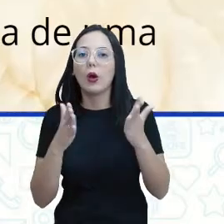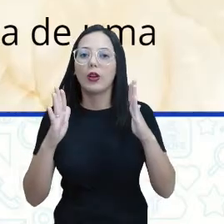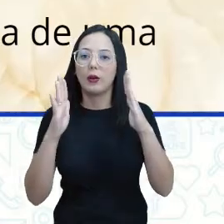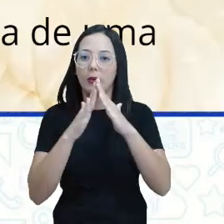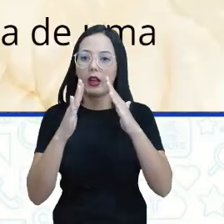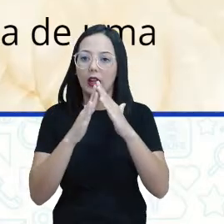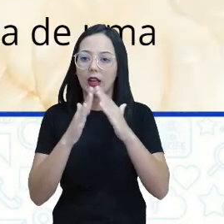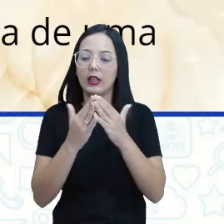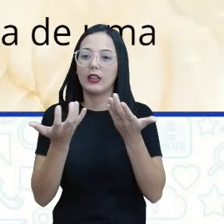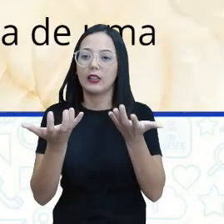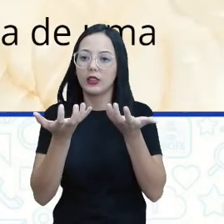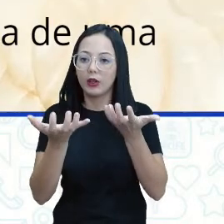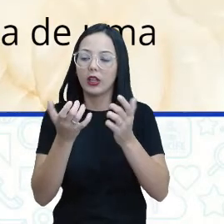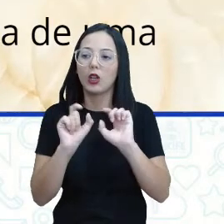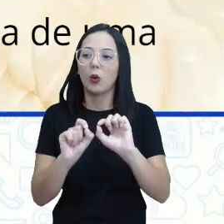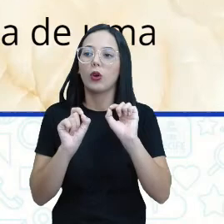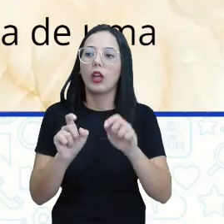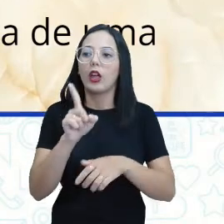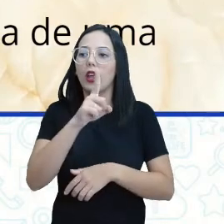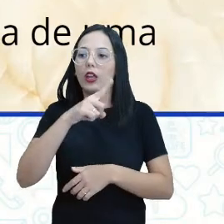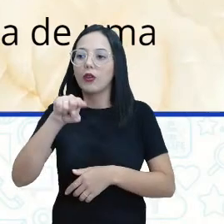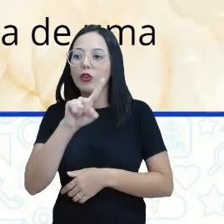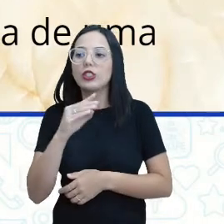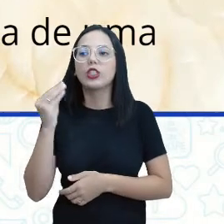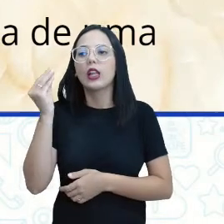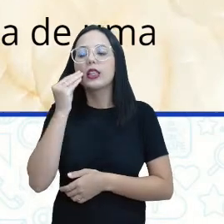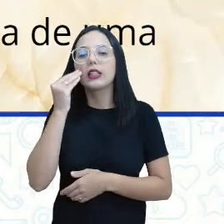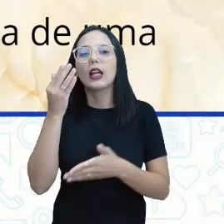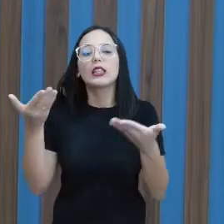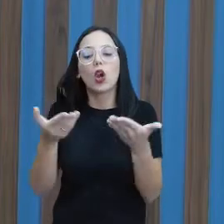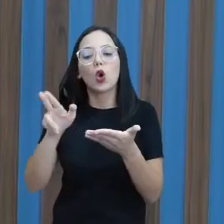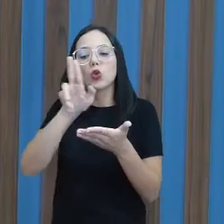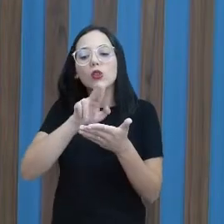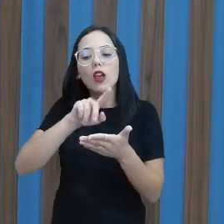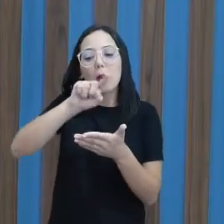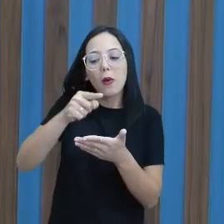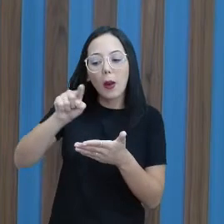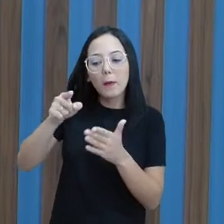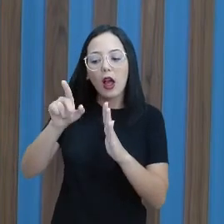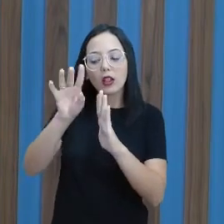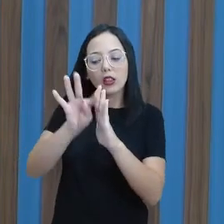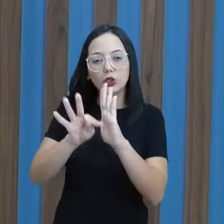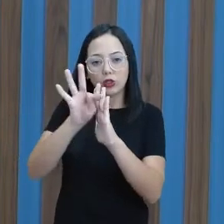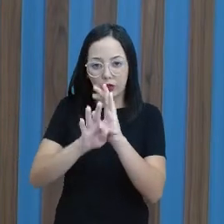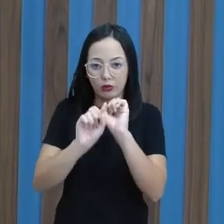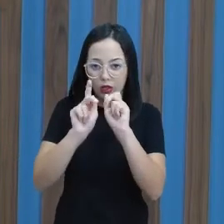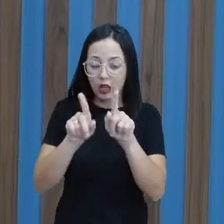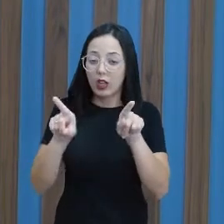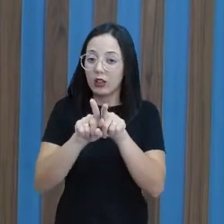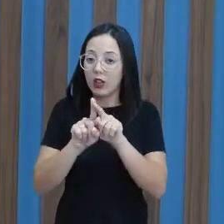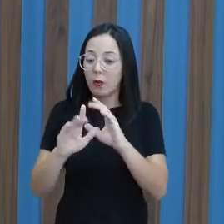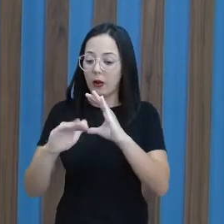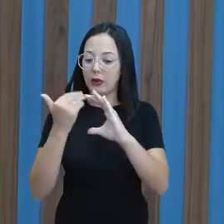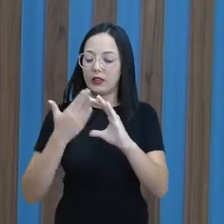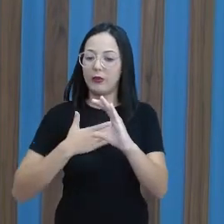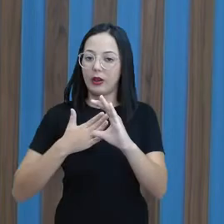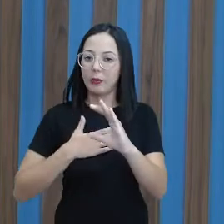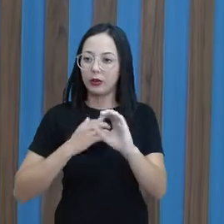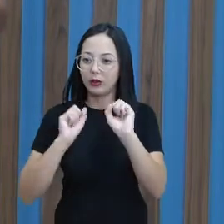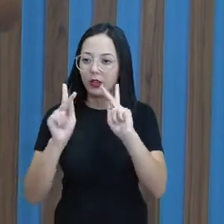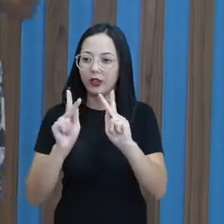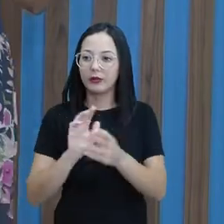casa, eu gostaria muito que vocês tentassem pontuar corretamente esse texto e compartilhassem comigo,